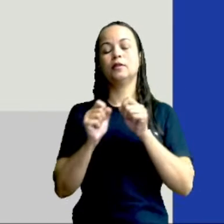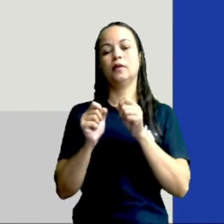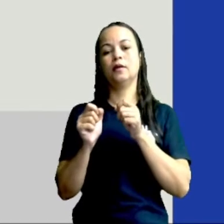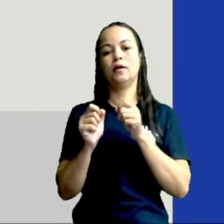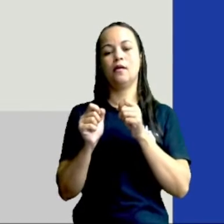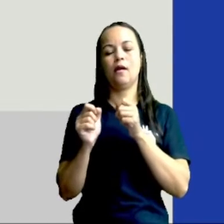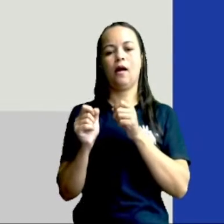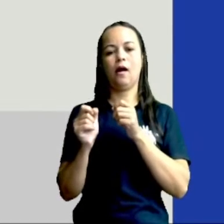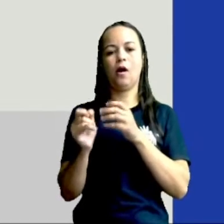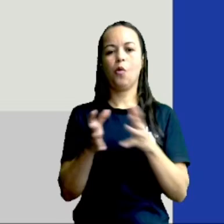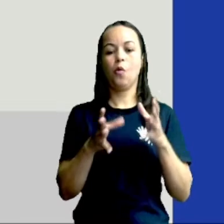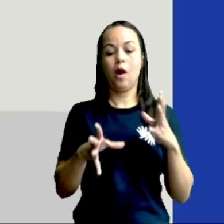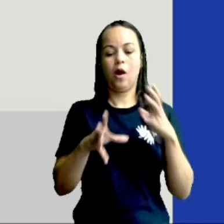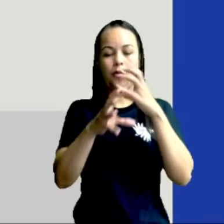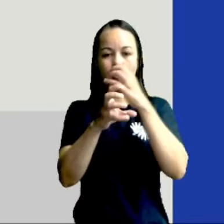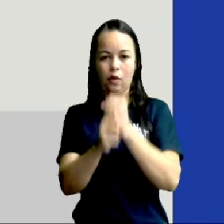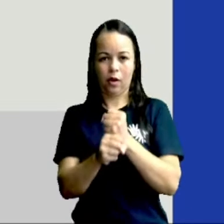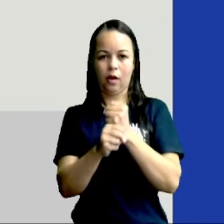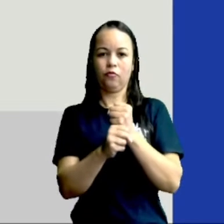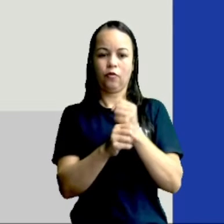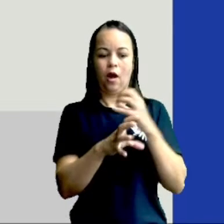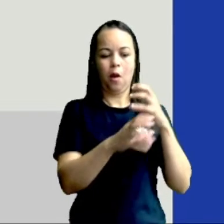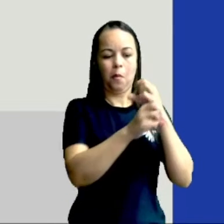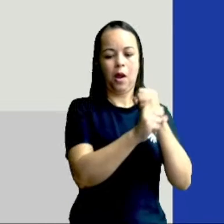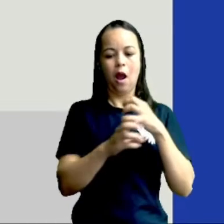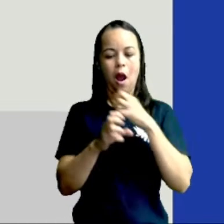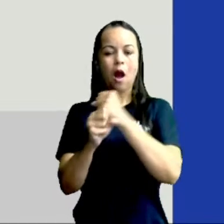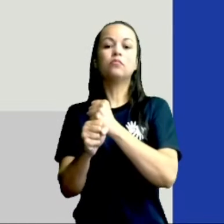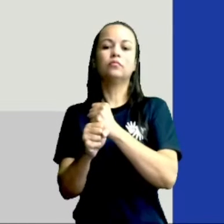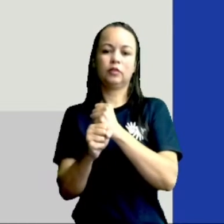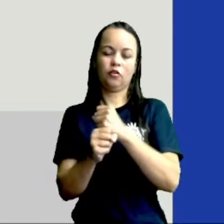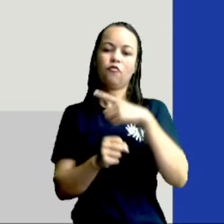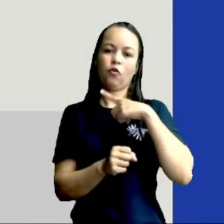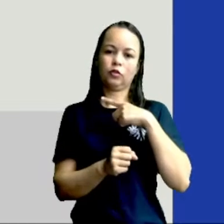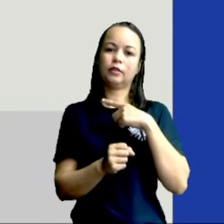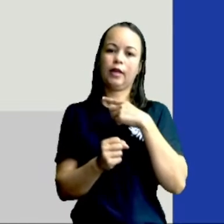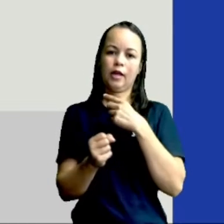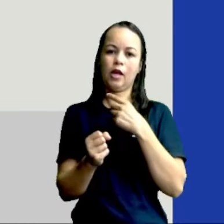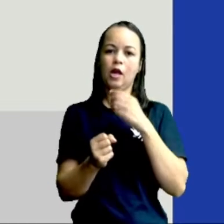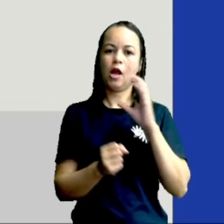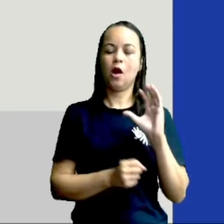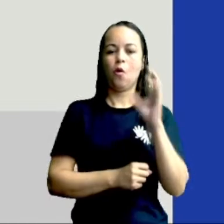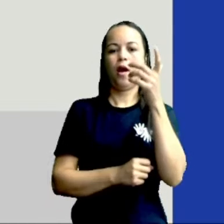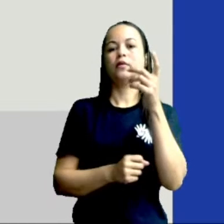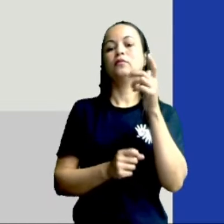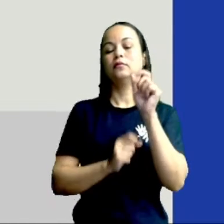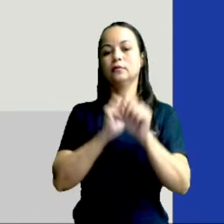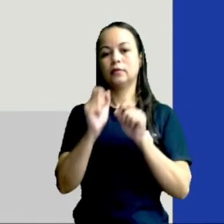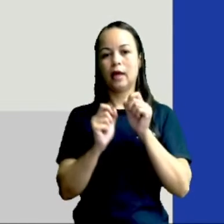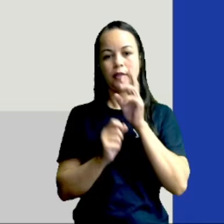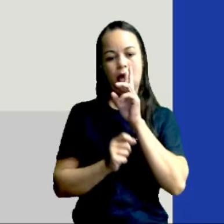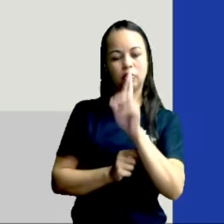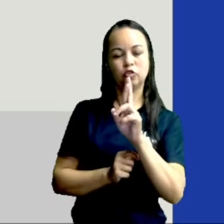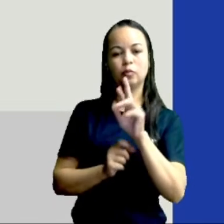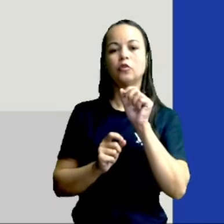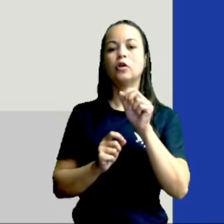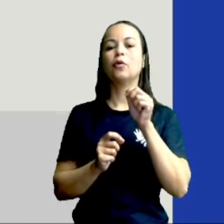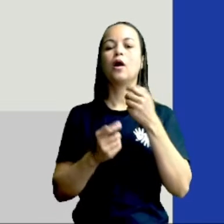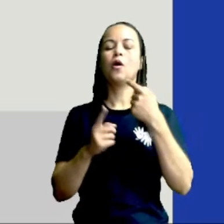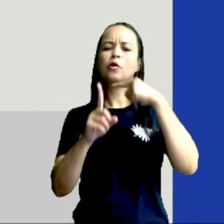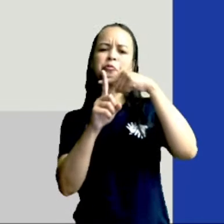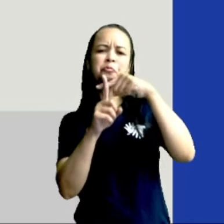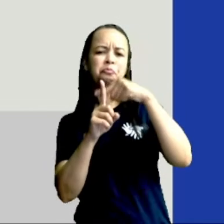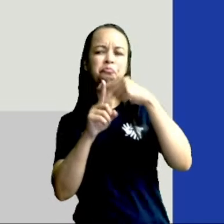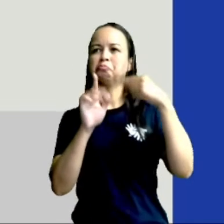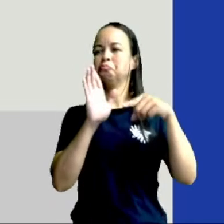ao calcular um valor com o outro, eu vou ter um resultado. E esse resultado é igual à adição